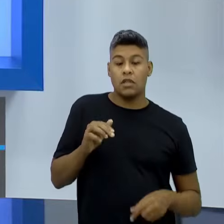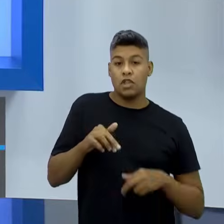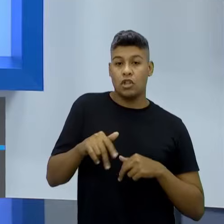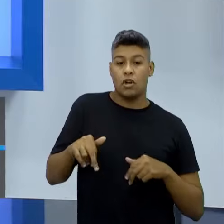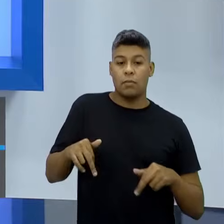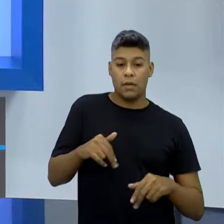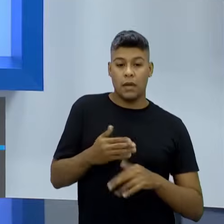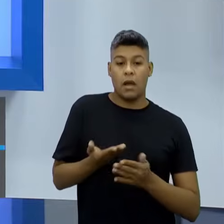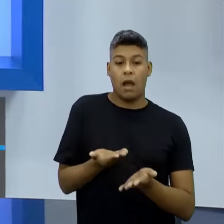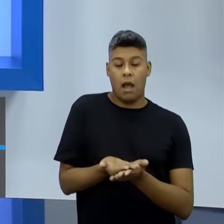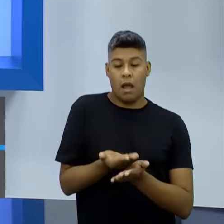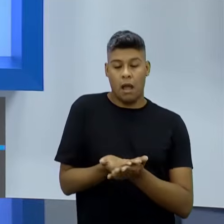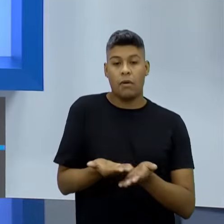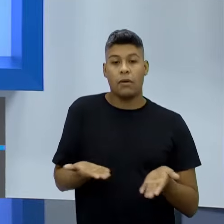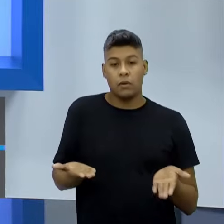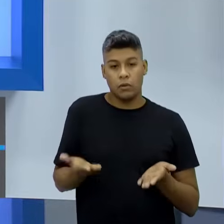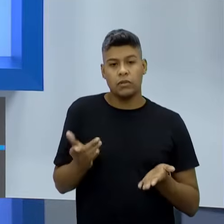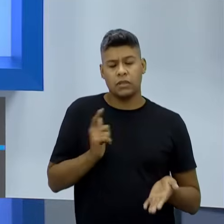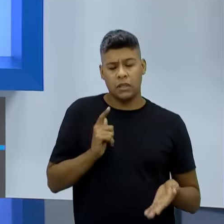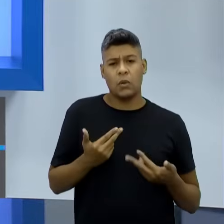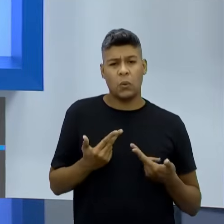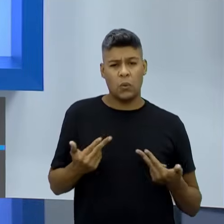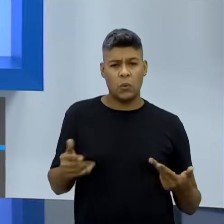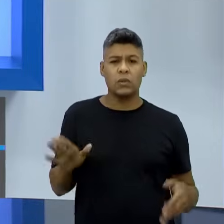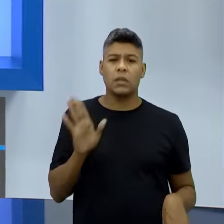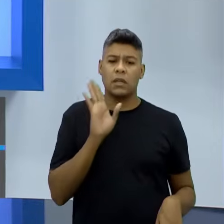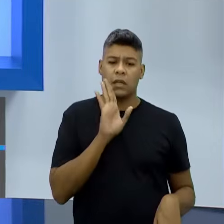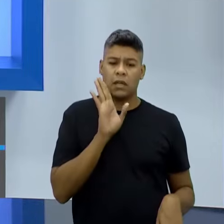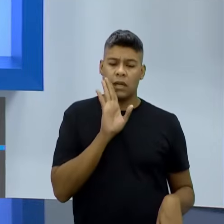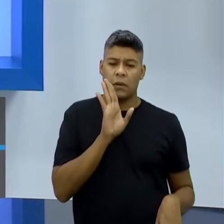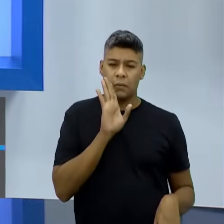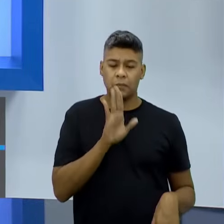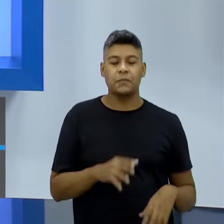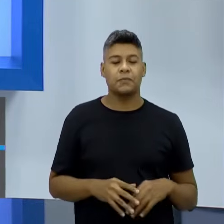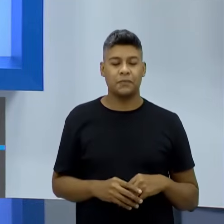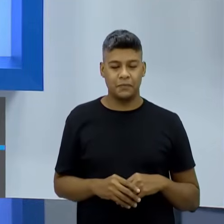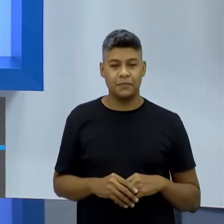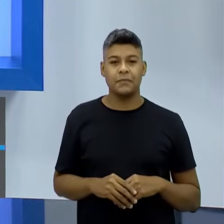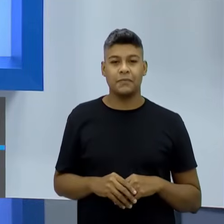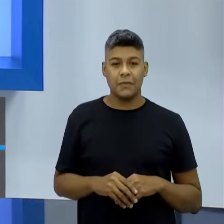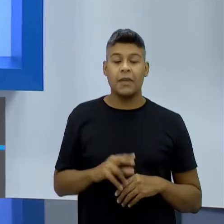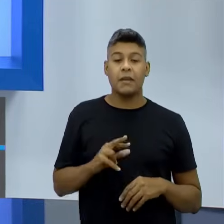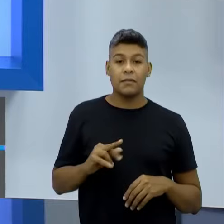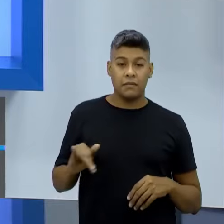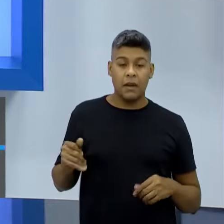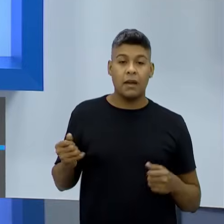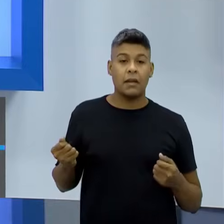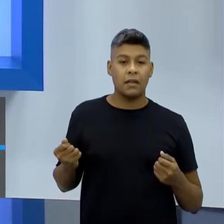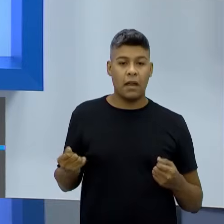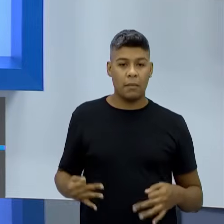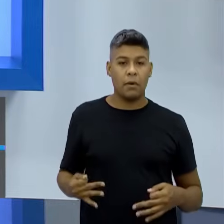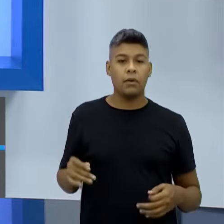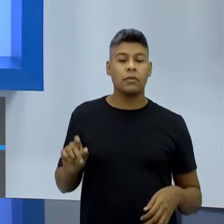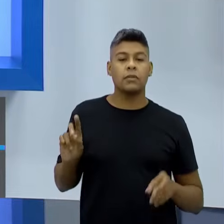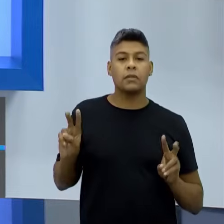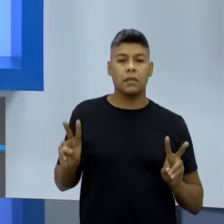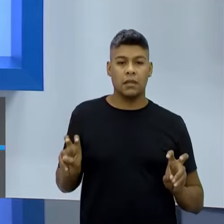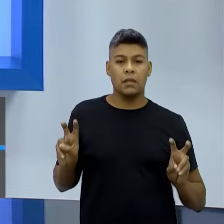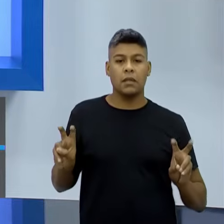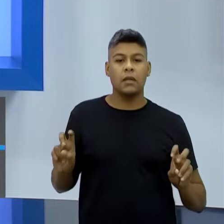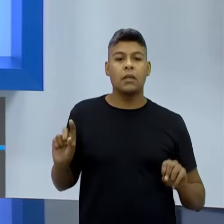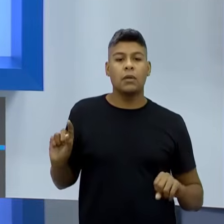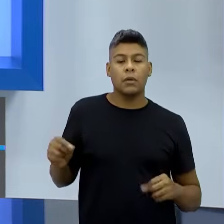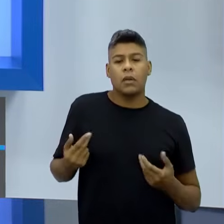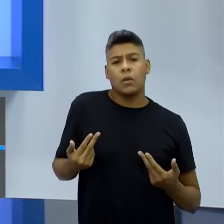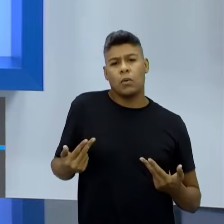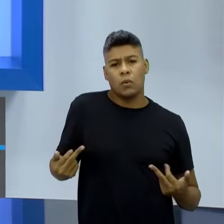hoje, vai estar aí recheado de coisa legal, recheado de coisa bacana. E a gente vai abordar um assunto, e